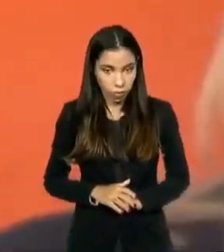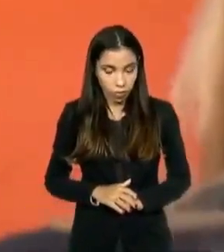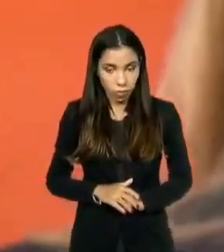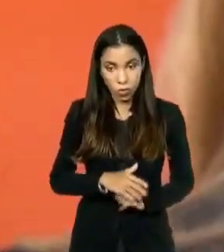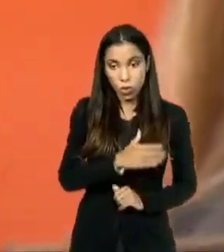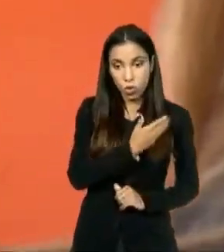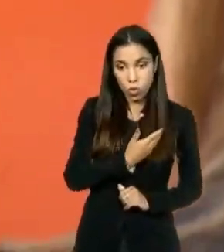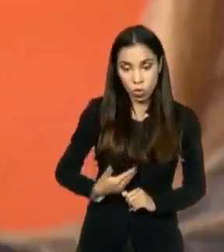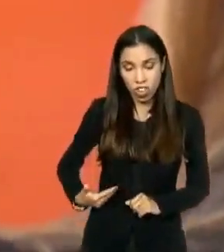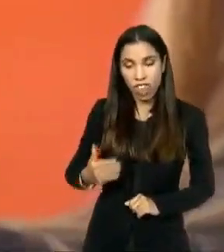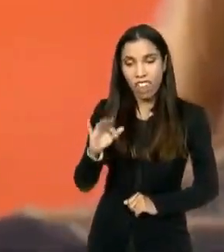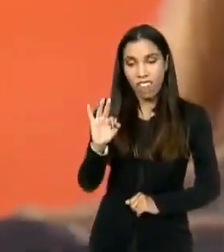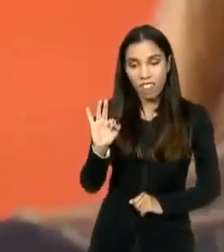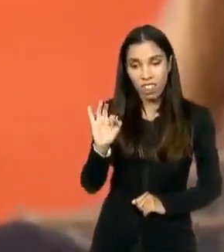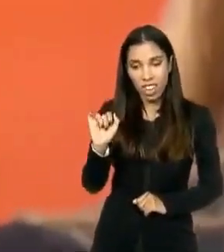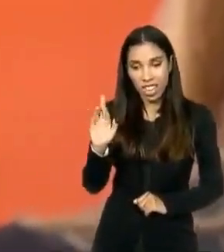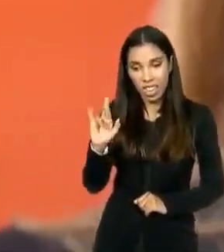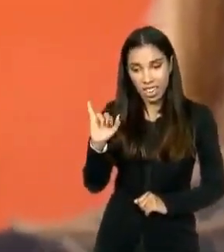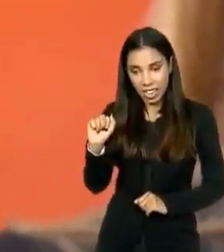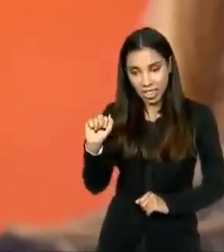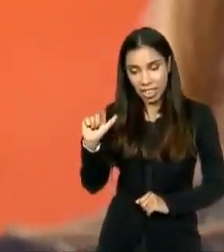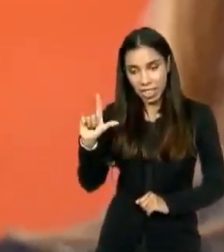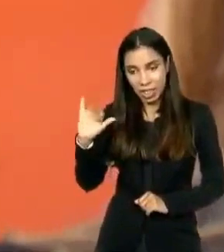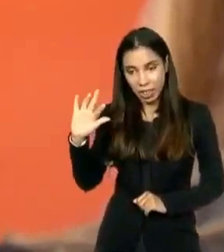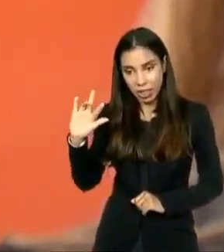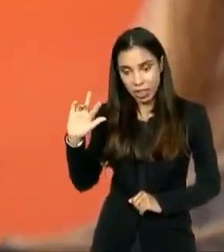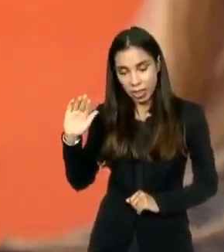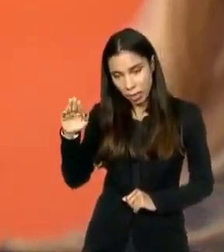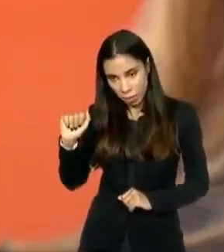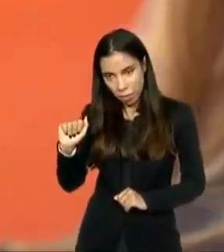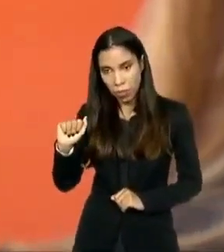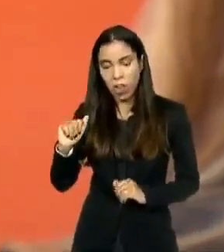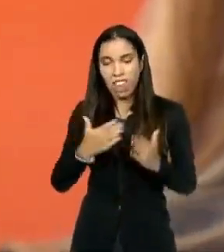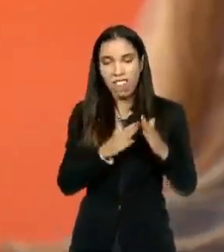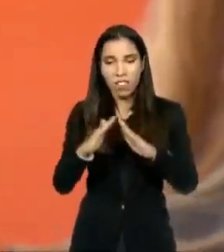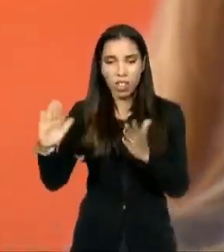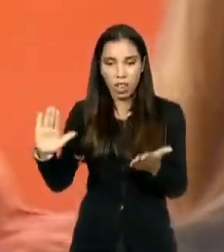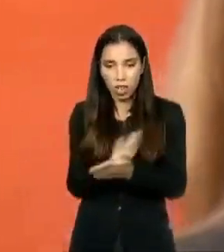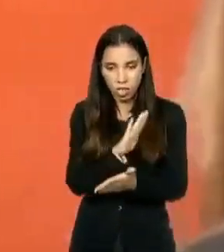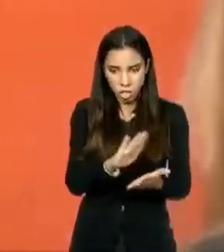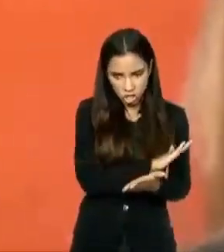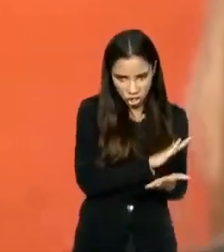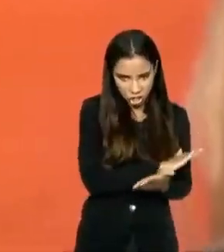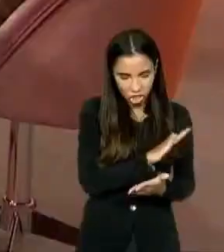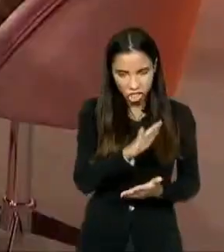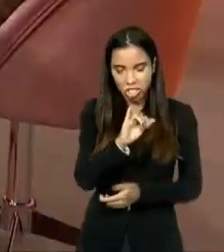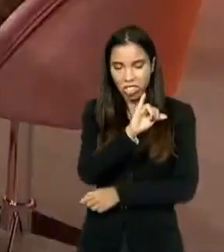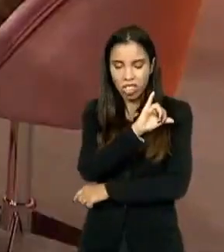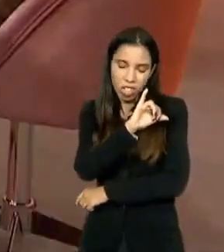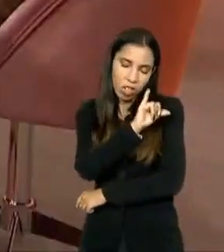Lima, depois de ter sido removido algumas favelas do Rio de Janeiro, não vou nem entrar na